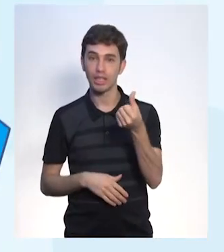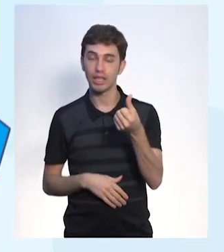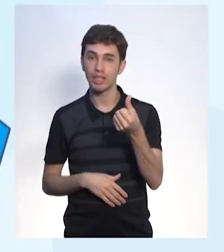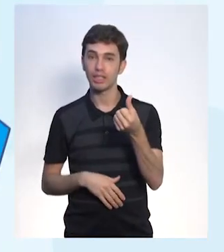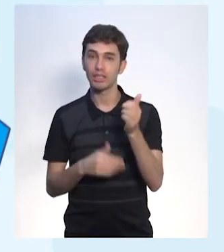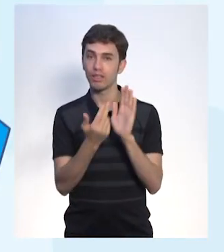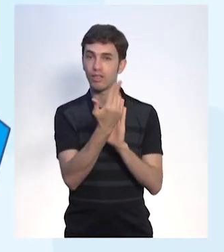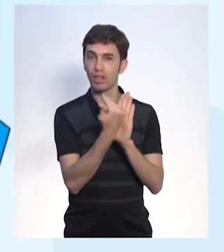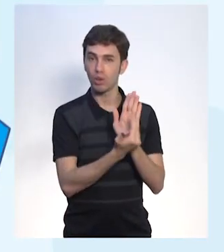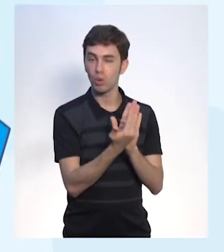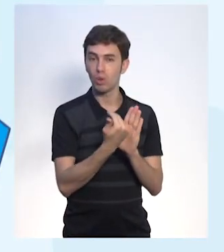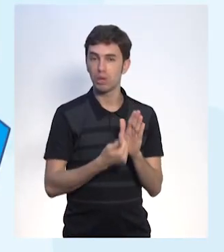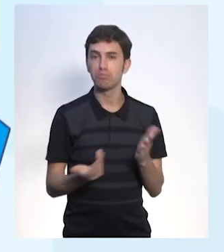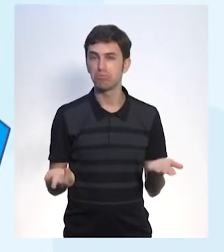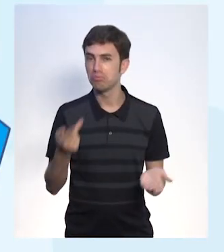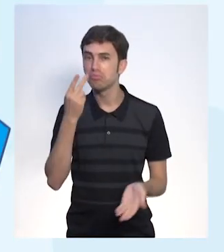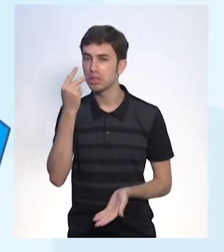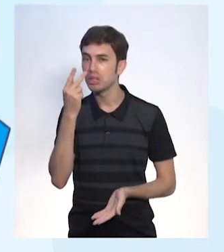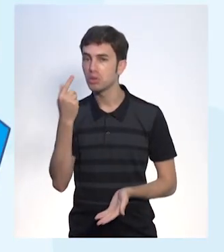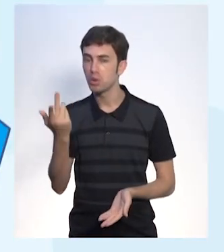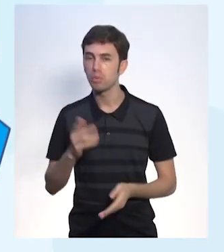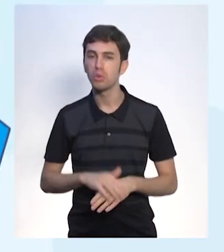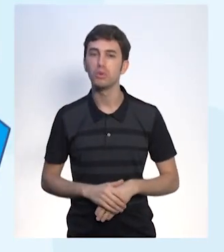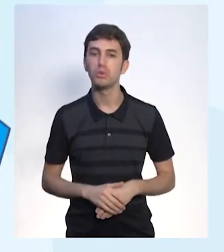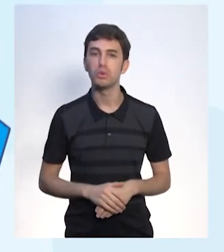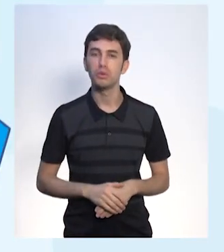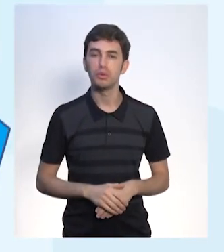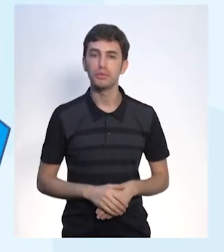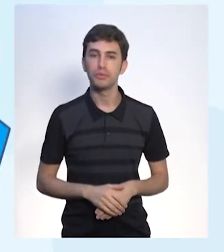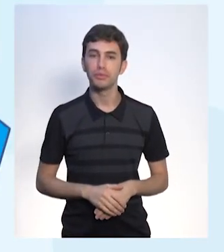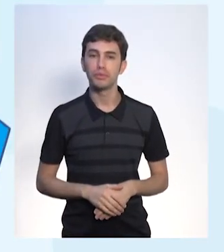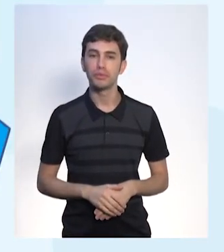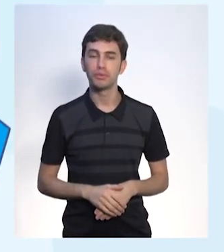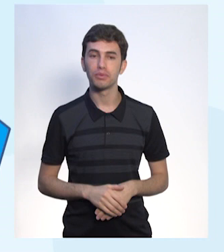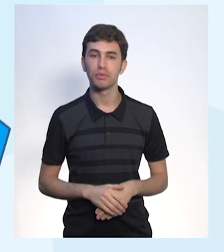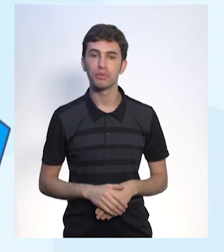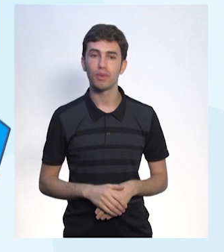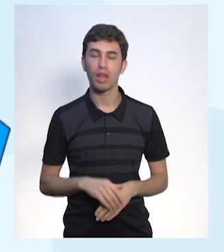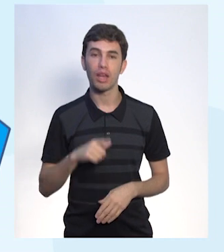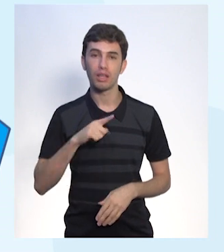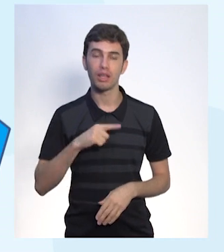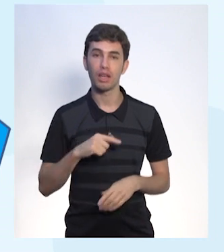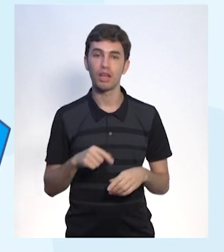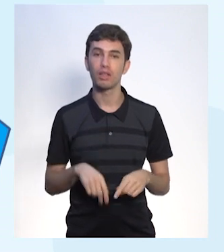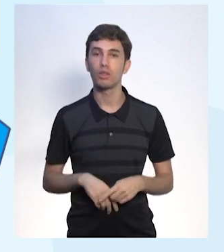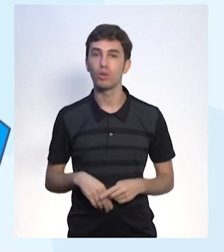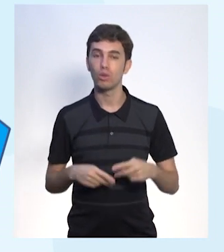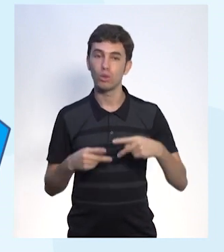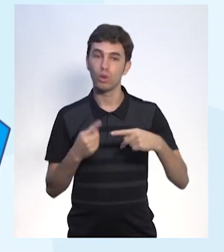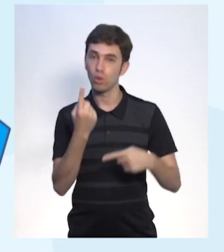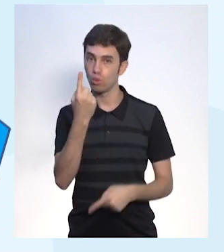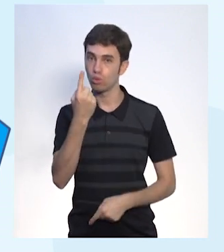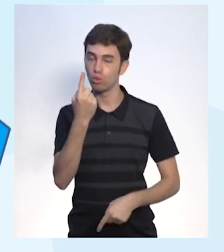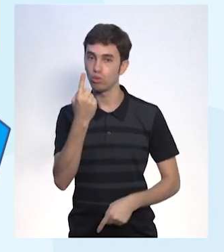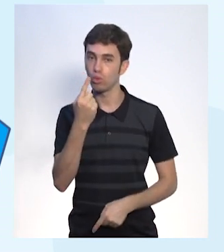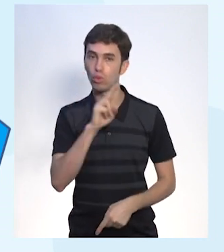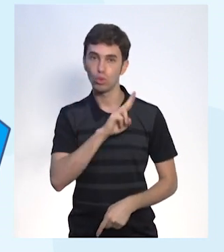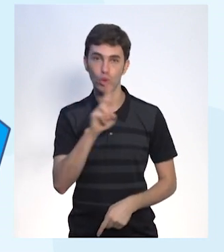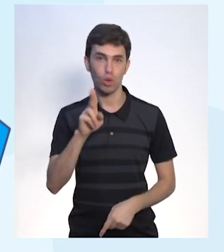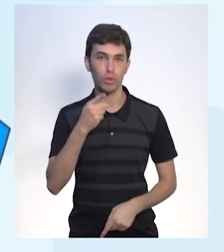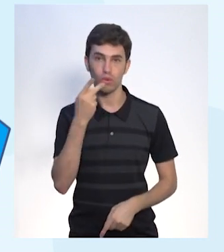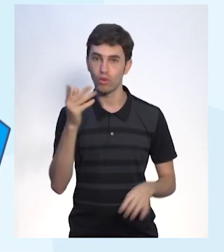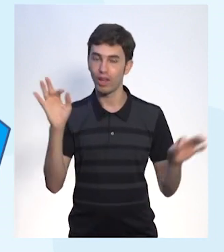tá? Bastante convencionais, bastante conhecidas. Então, temos aí a figura 1, eu não vou falar o